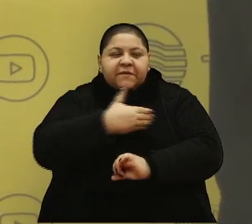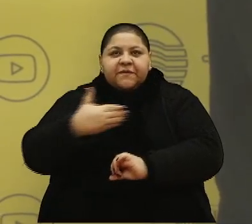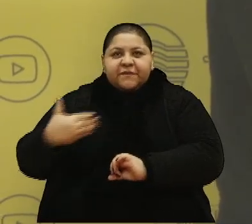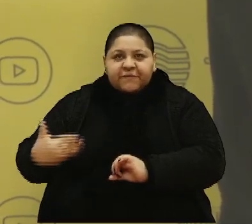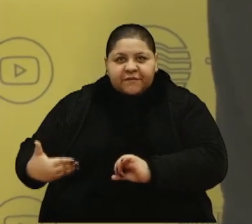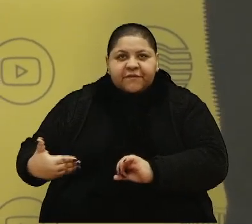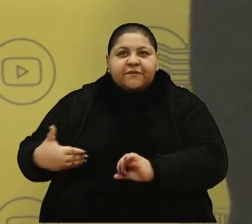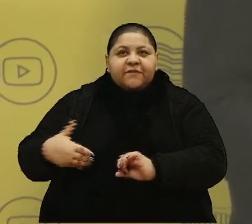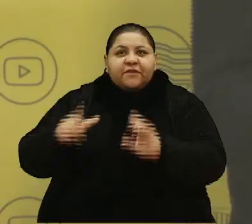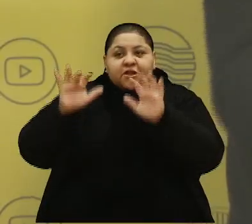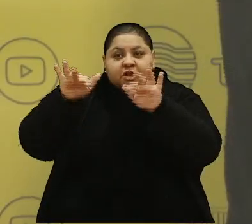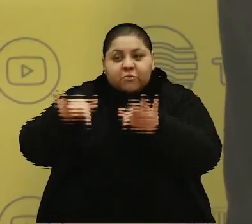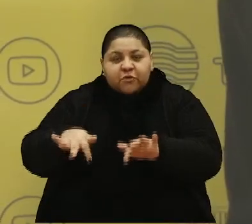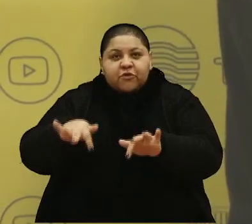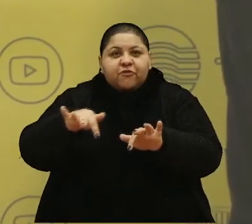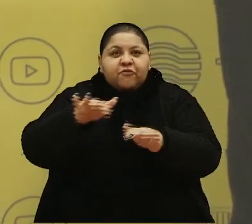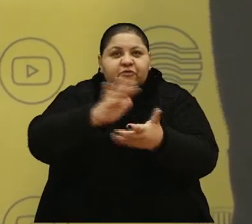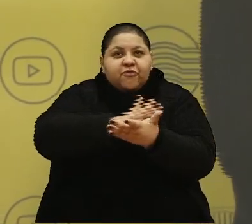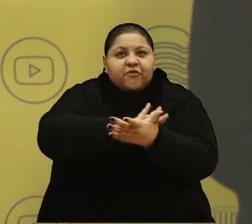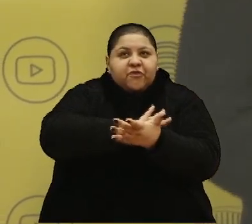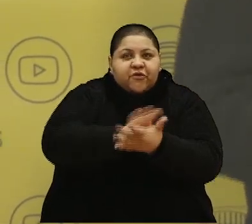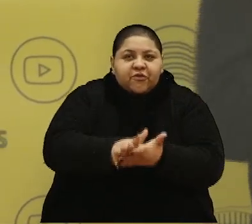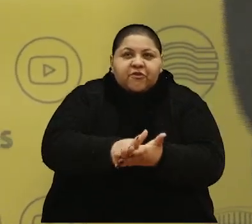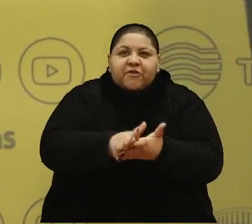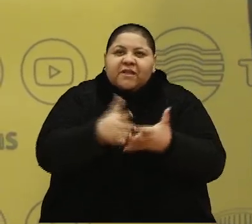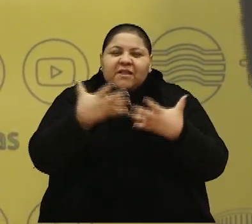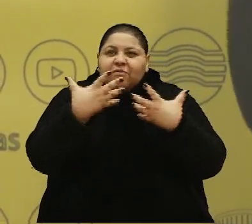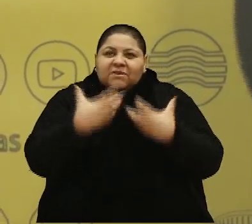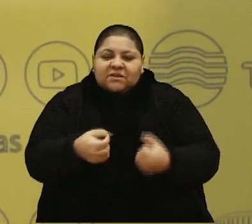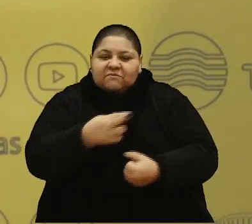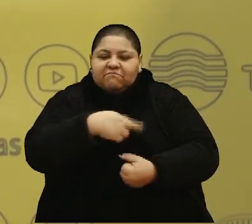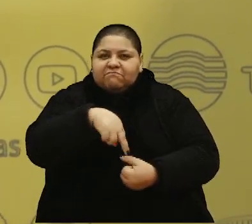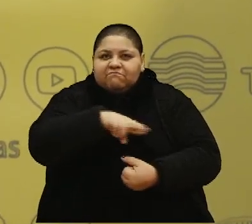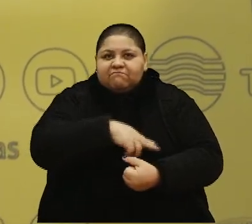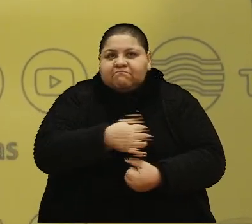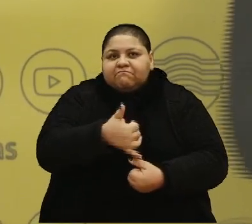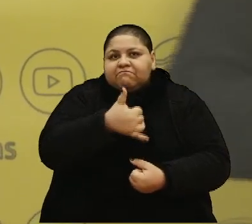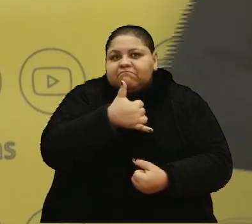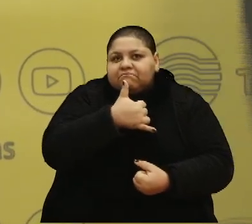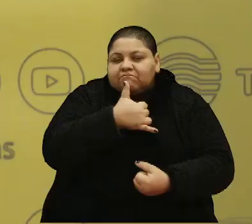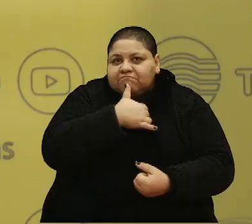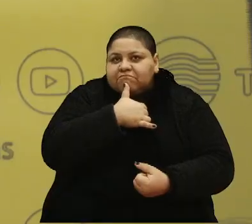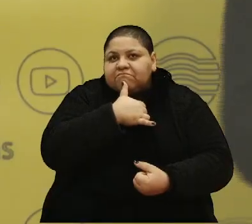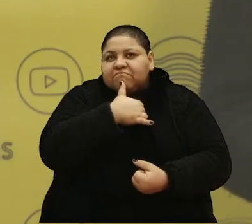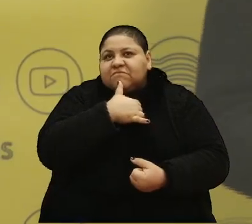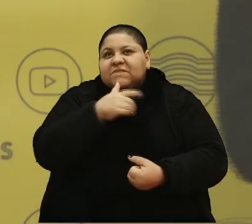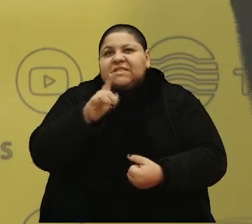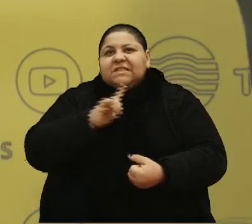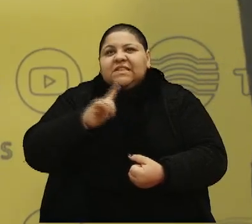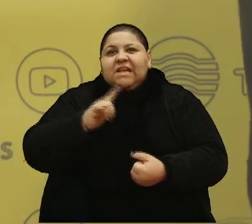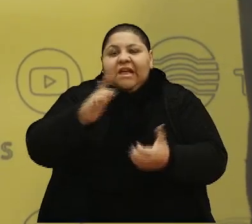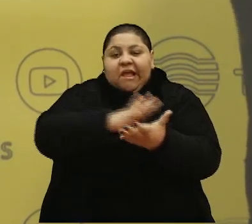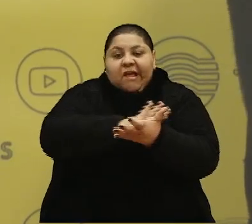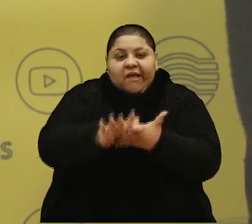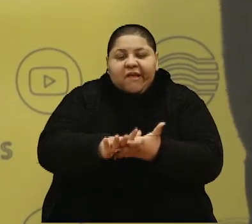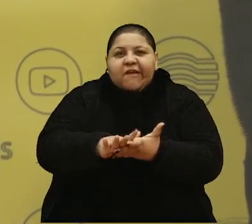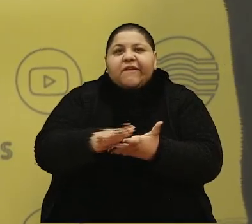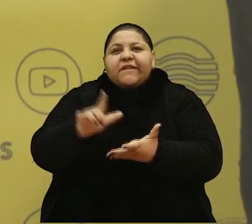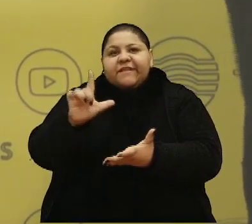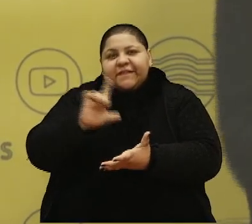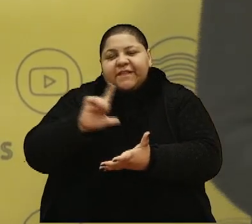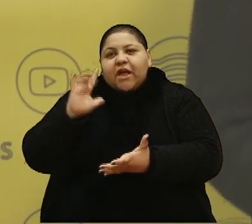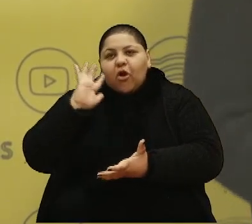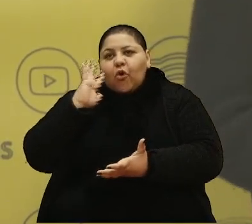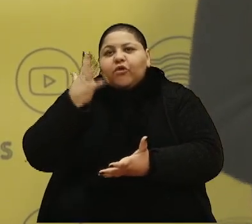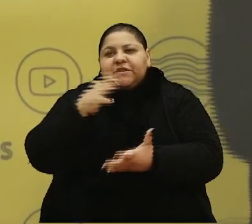no combate ao racismo, na intolerância religiosa e, infelizmente, tantas essas discriminações que a gente tem no